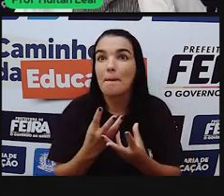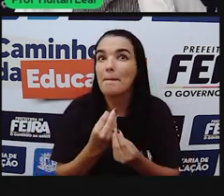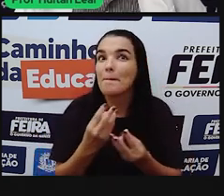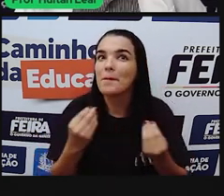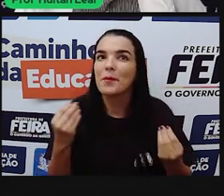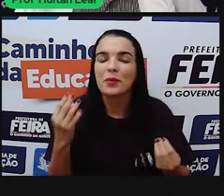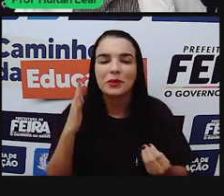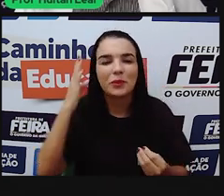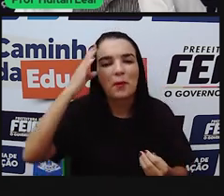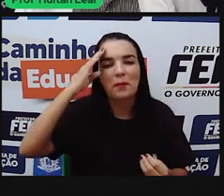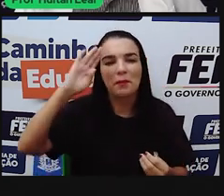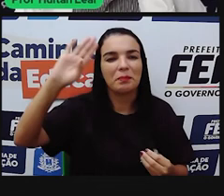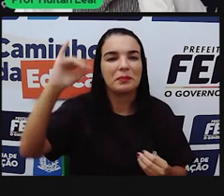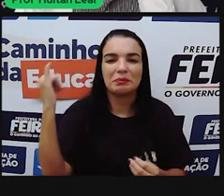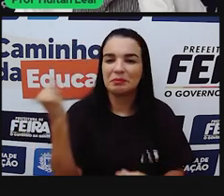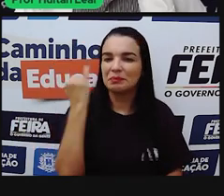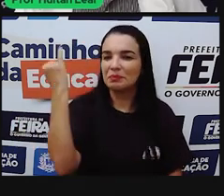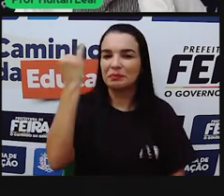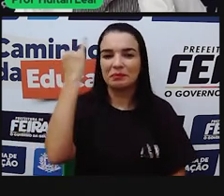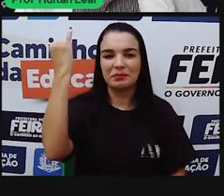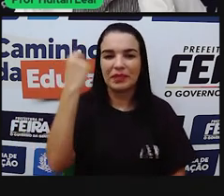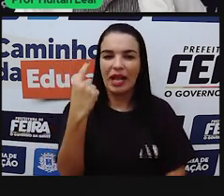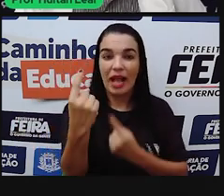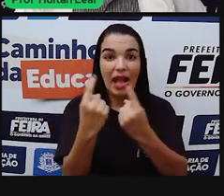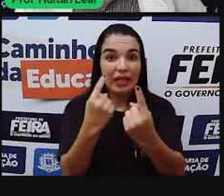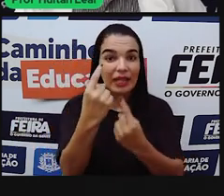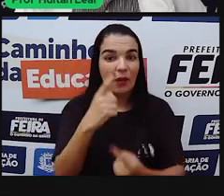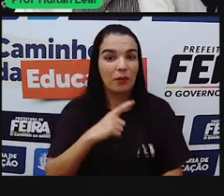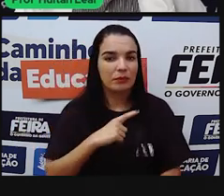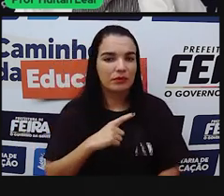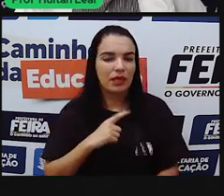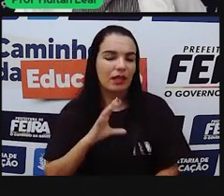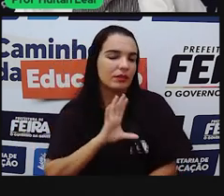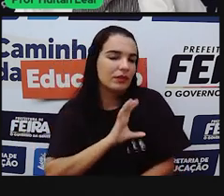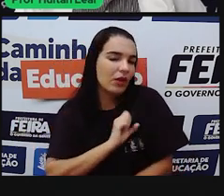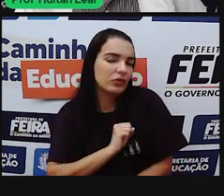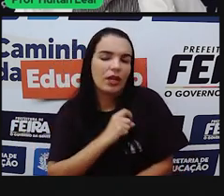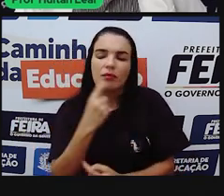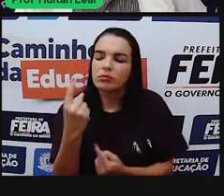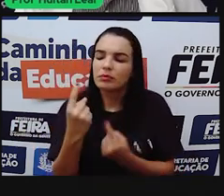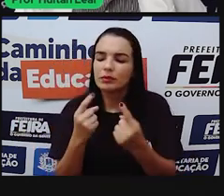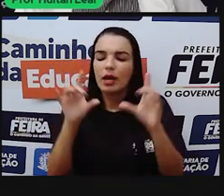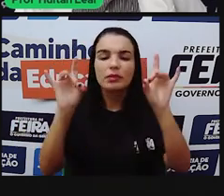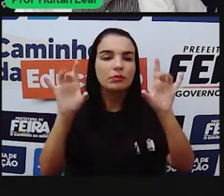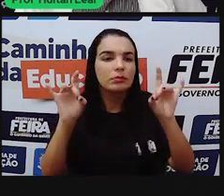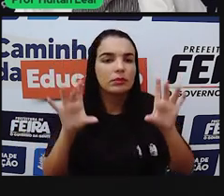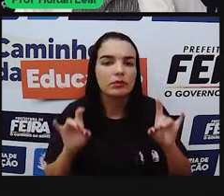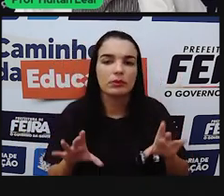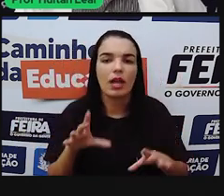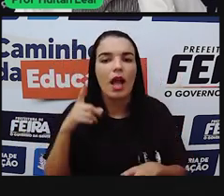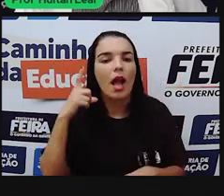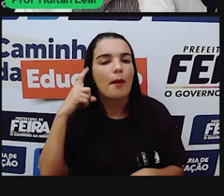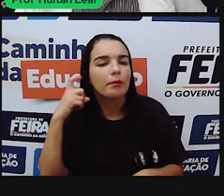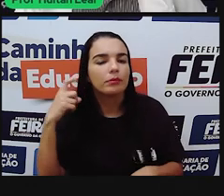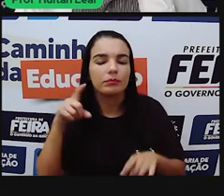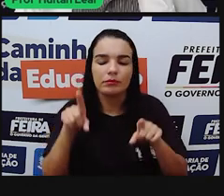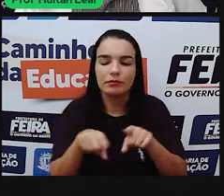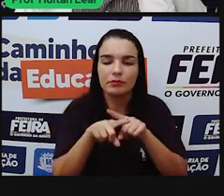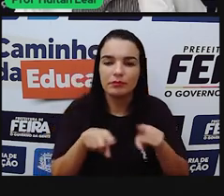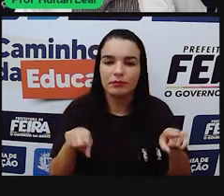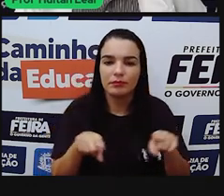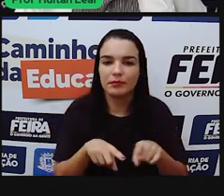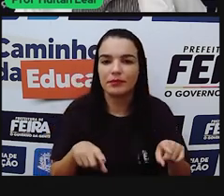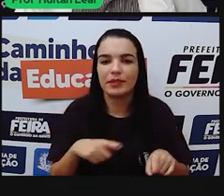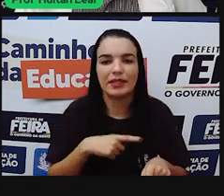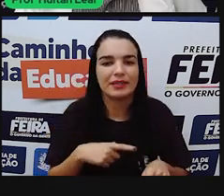extraordinários. Cada um tem, todos nós temos um gosto específico de música. Há aqueles que são